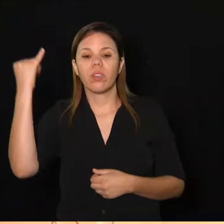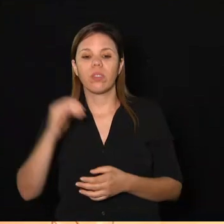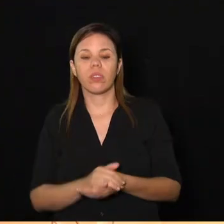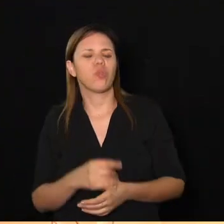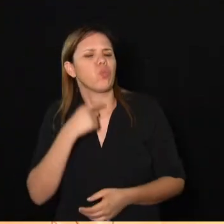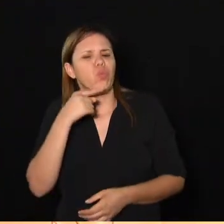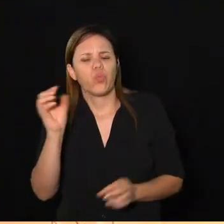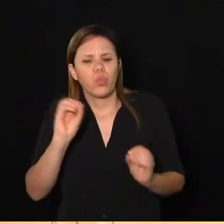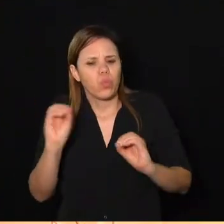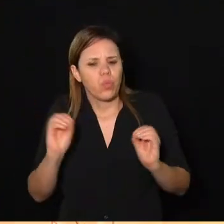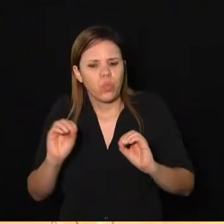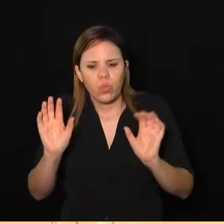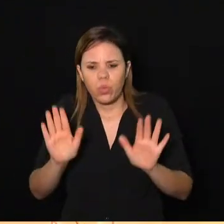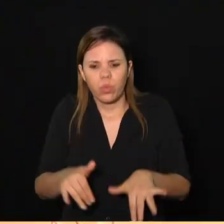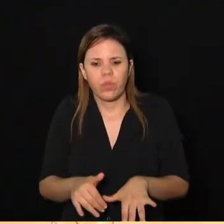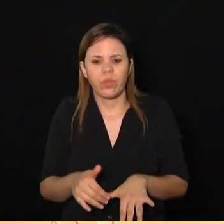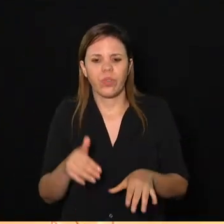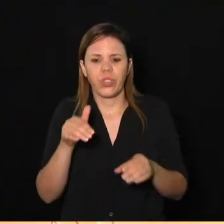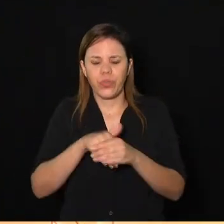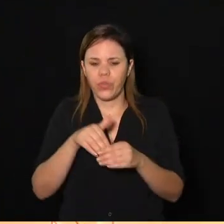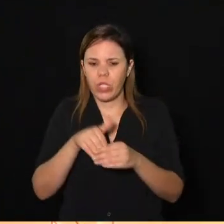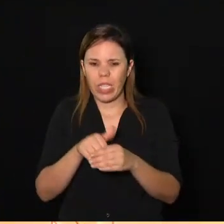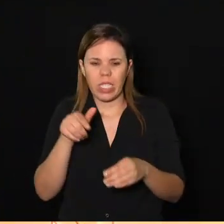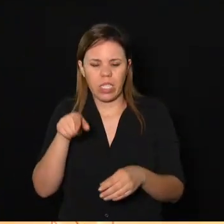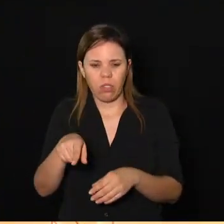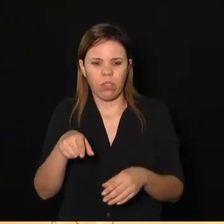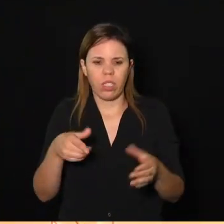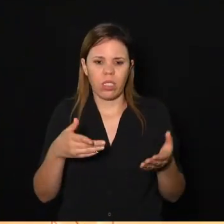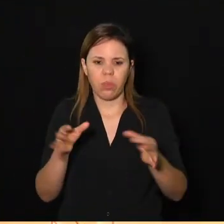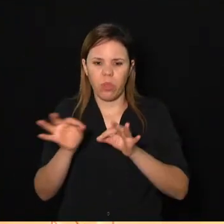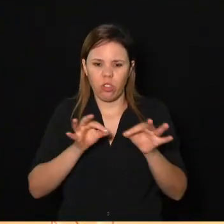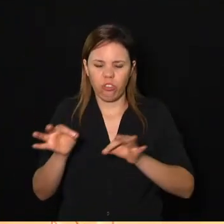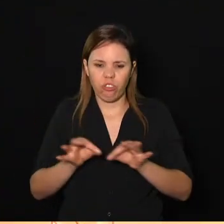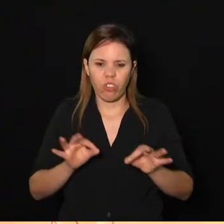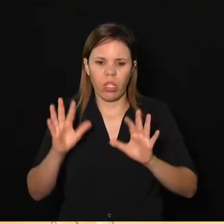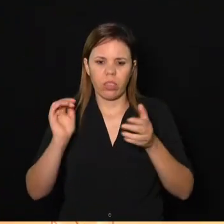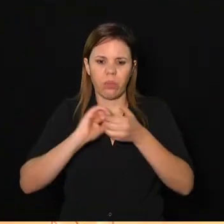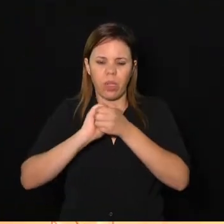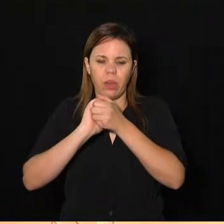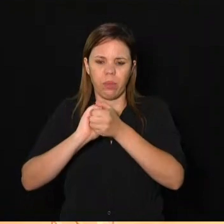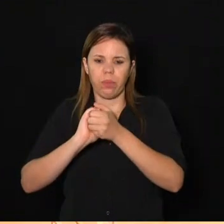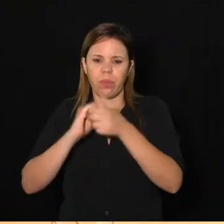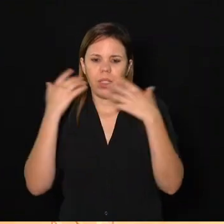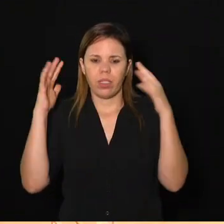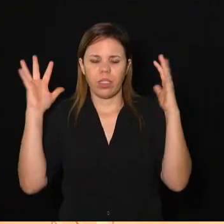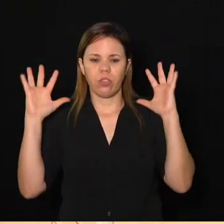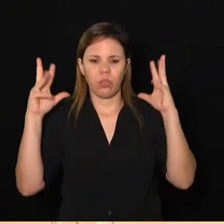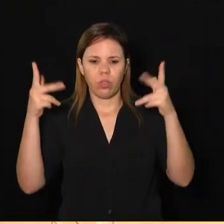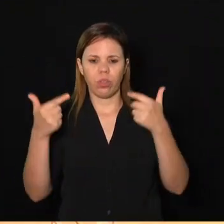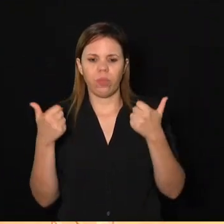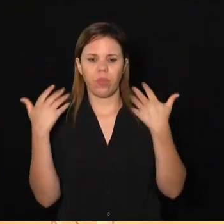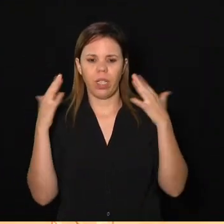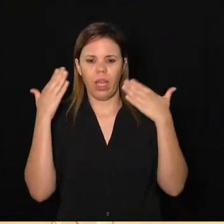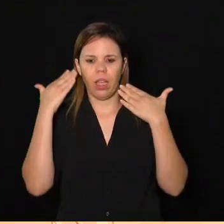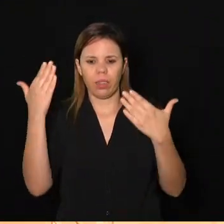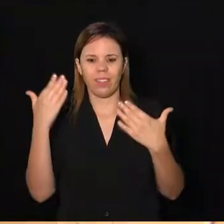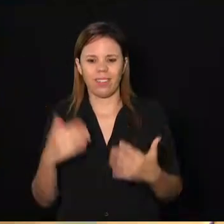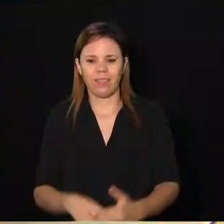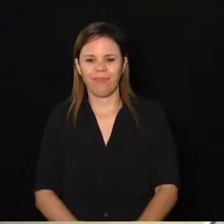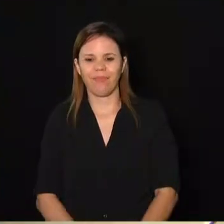dúvida alguma quando a votação desse projeto então parabéns a todos os envolvidos nessa audiência pública muito obrigado